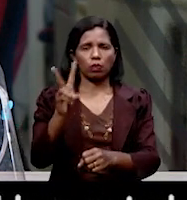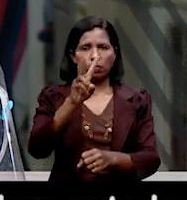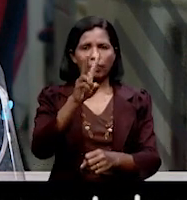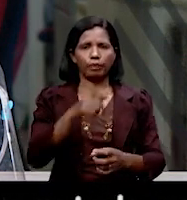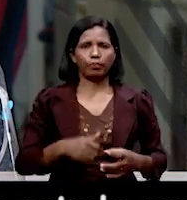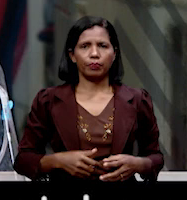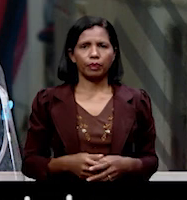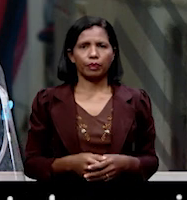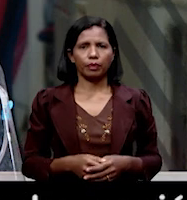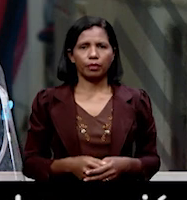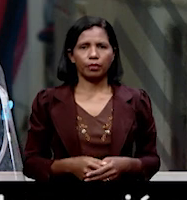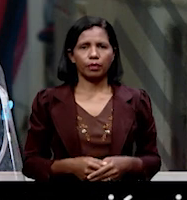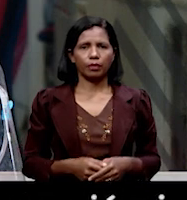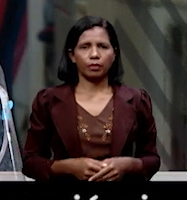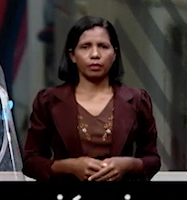Rua.